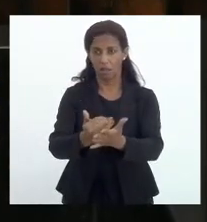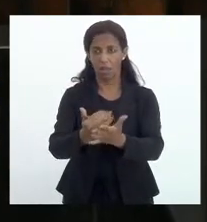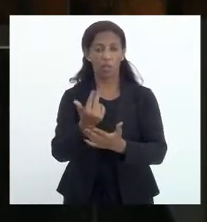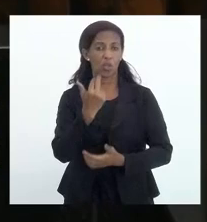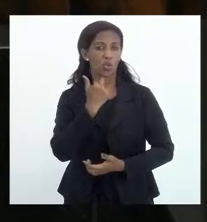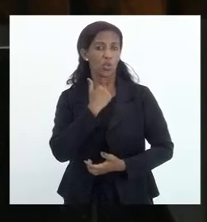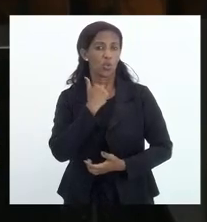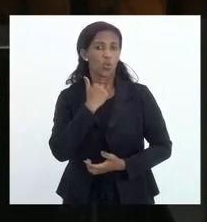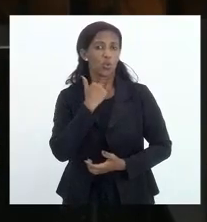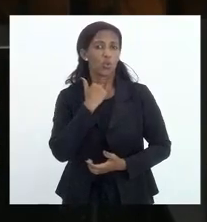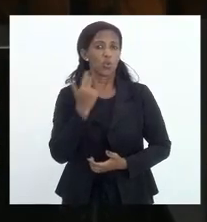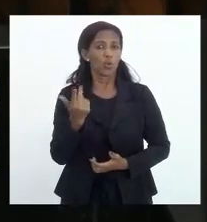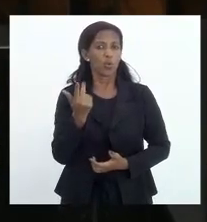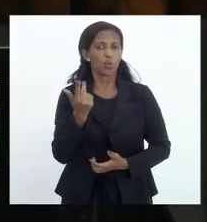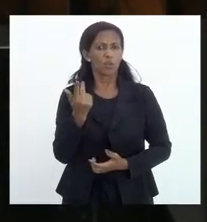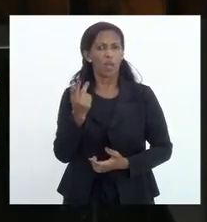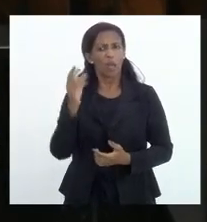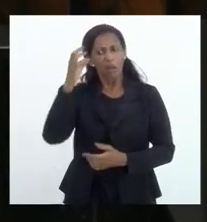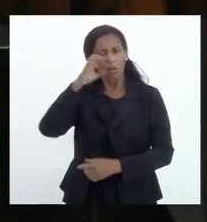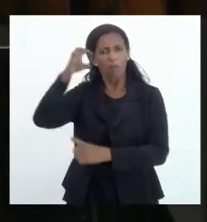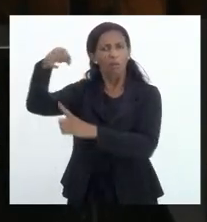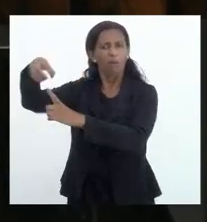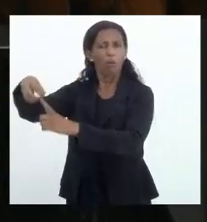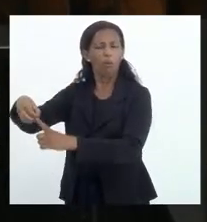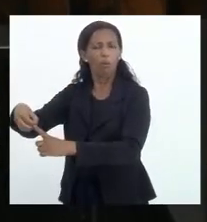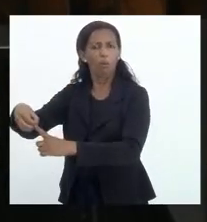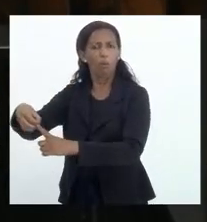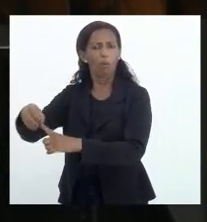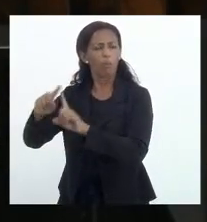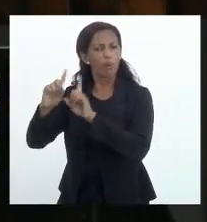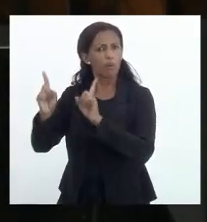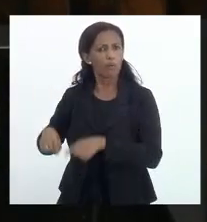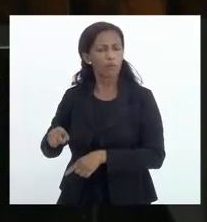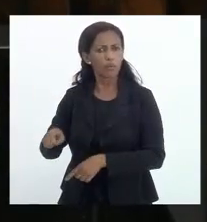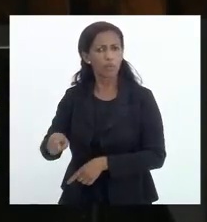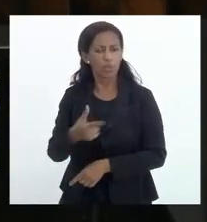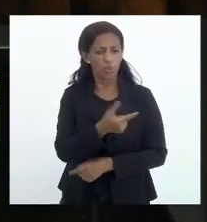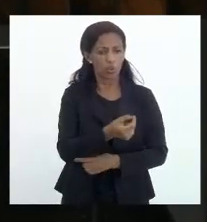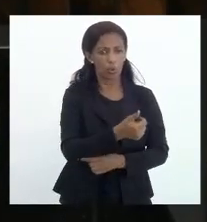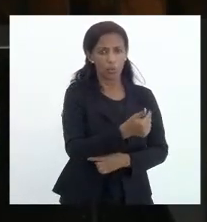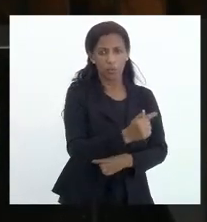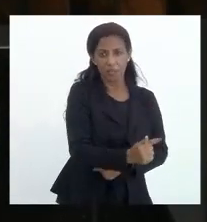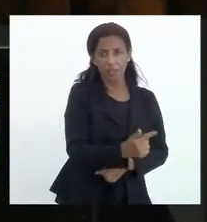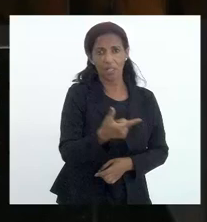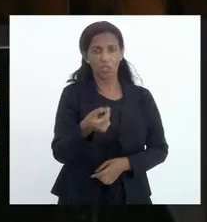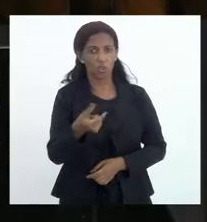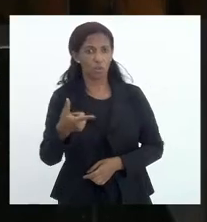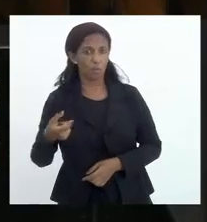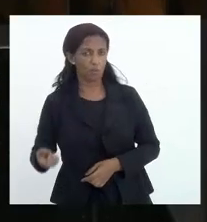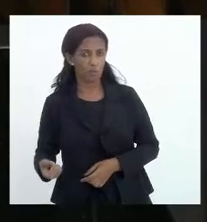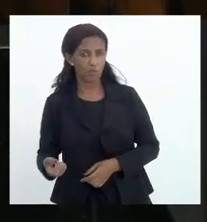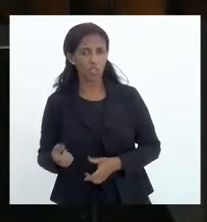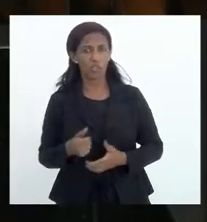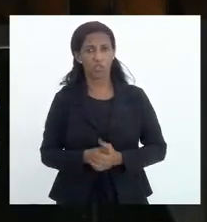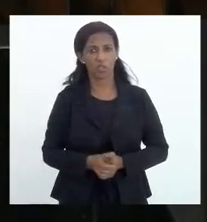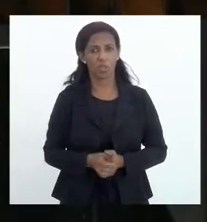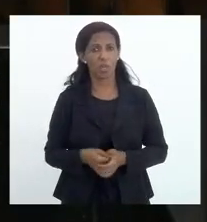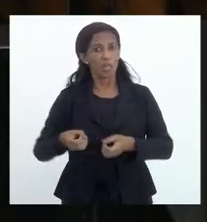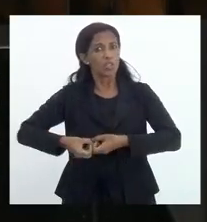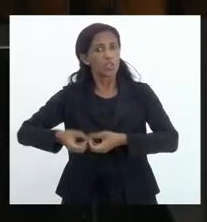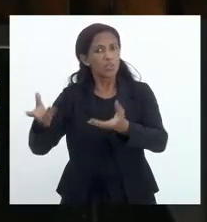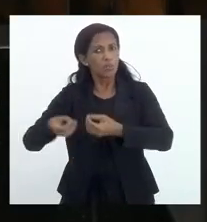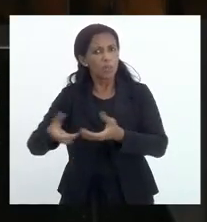para jogar isso nas costas dos servidores, porque de 2017 a 2020 houve uma redução de despesa de pessoal do